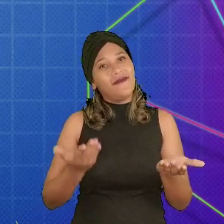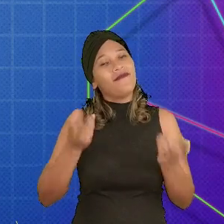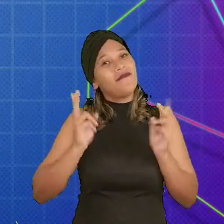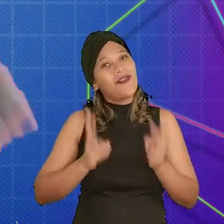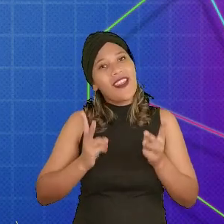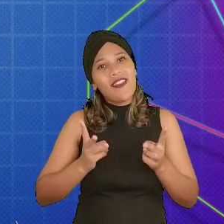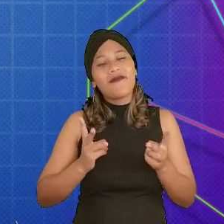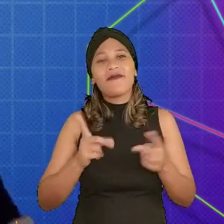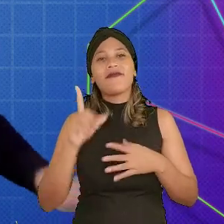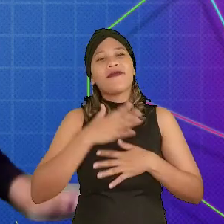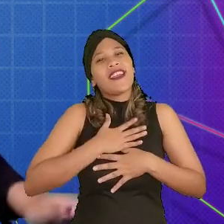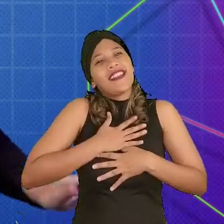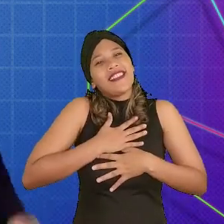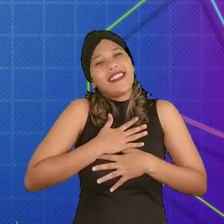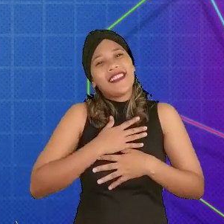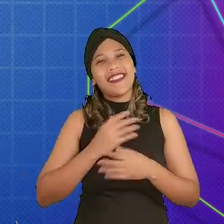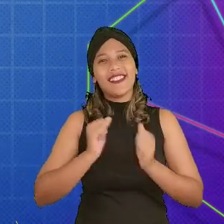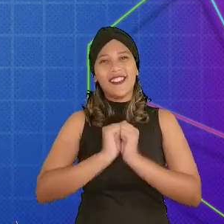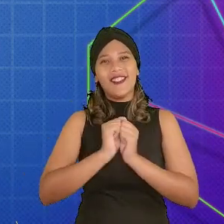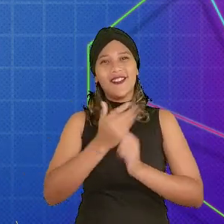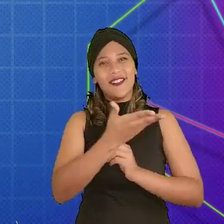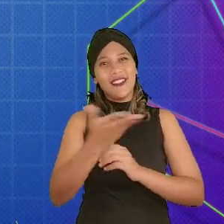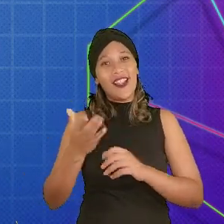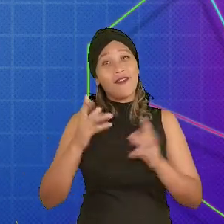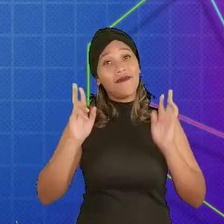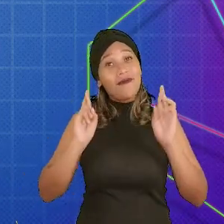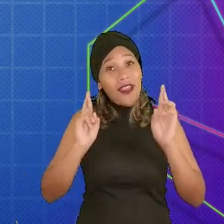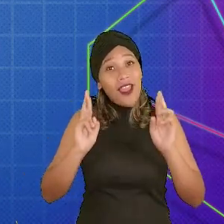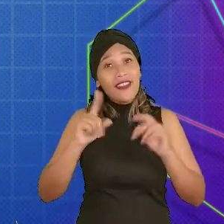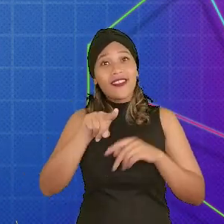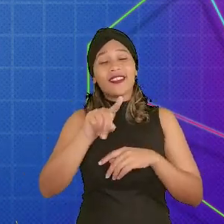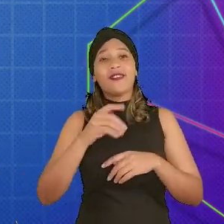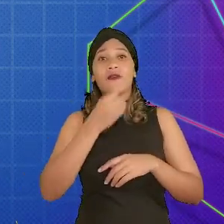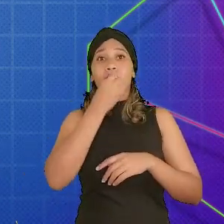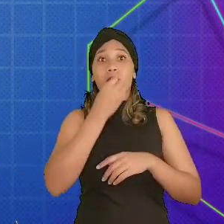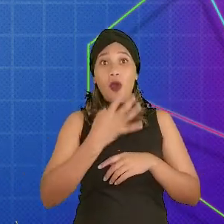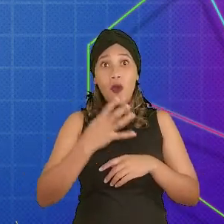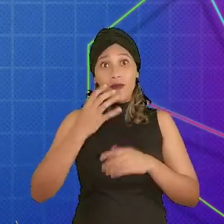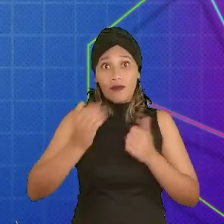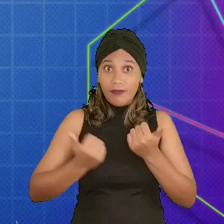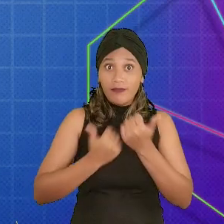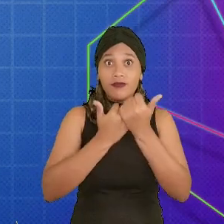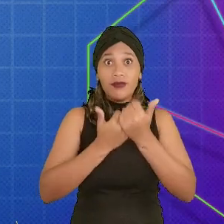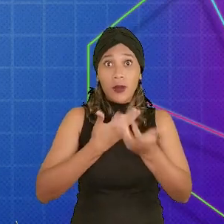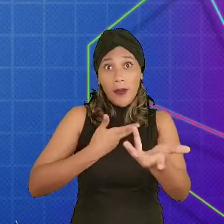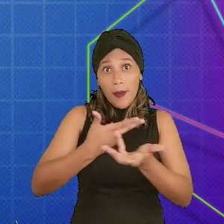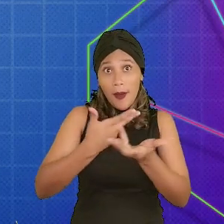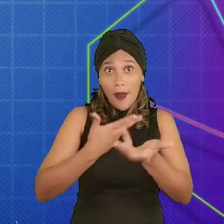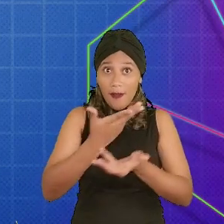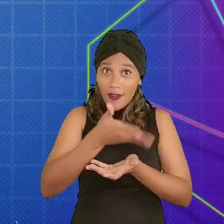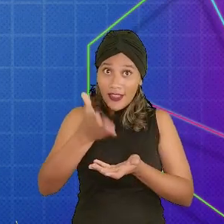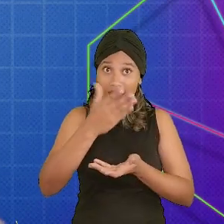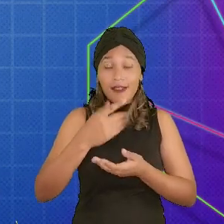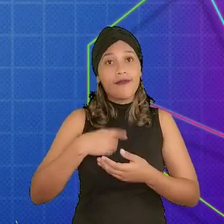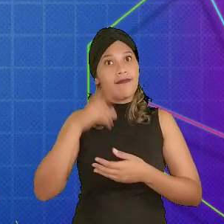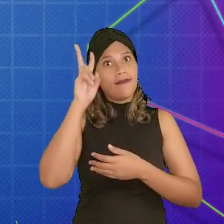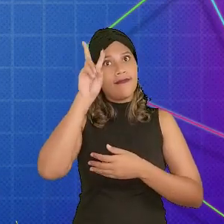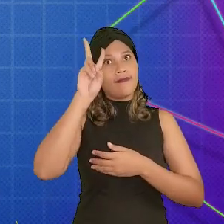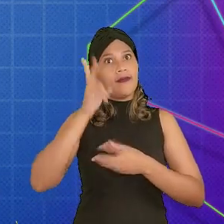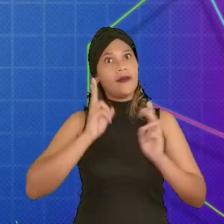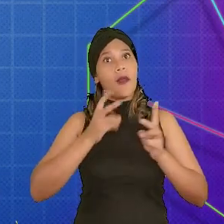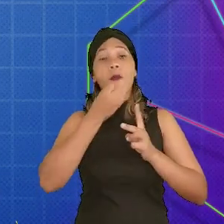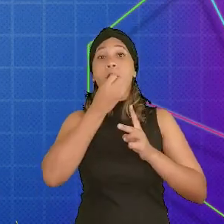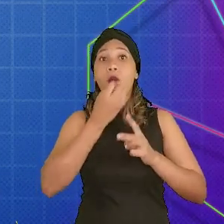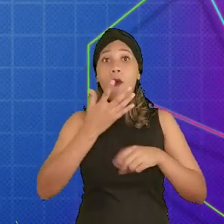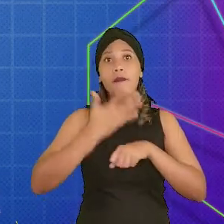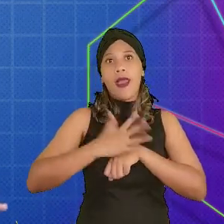E como sempre, foi um enorme prazer estar aqui com vocês. Eu espero que tenha sido uma grande ajuda essa troca de ideia com vocês. Lembrando